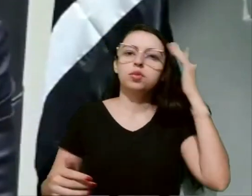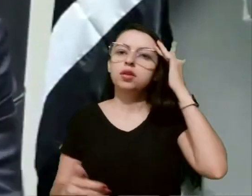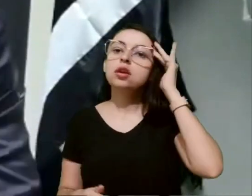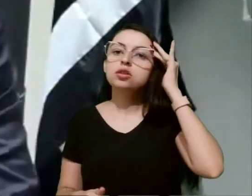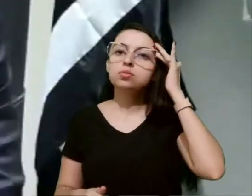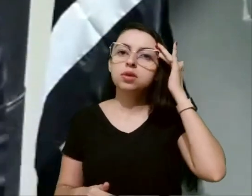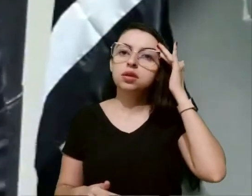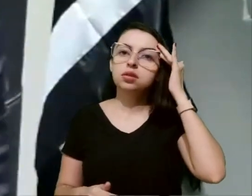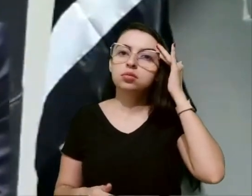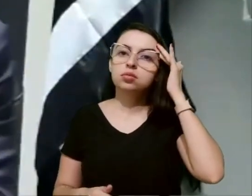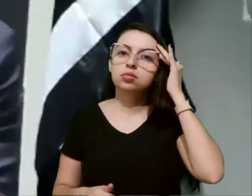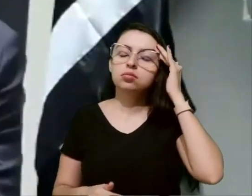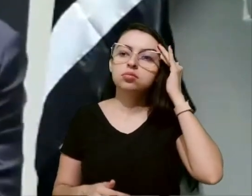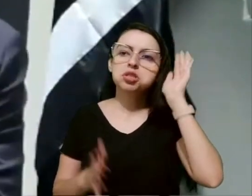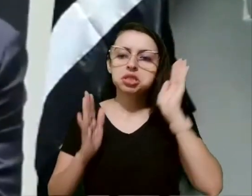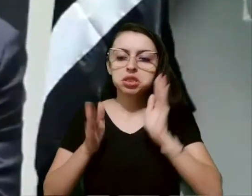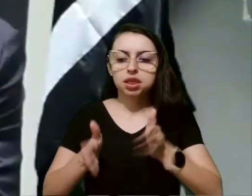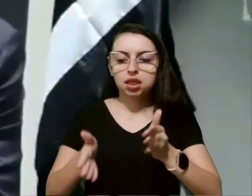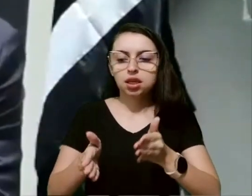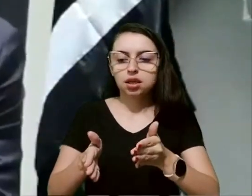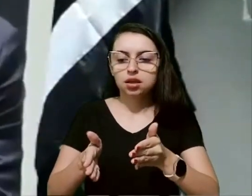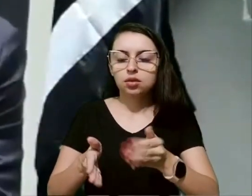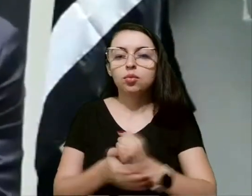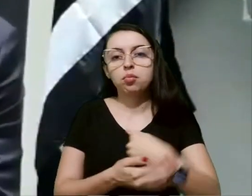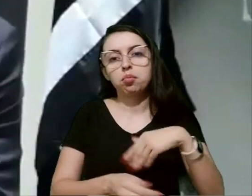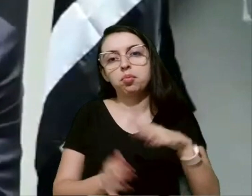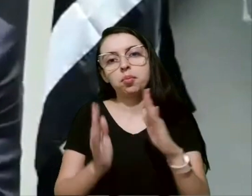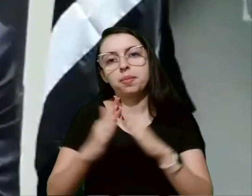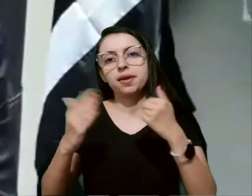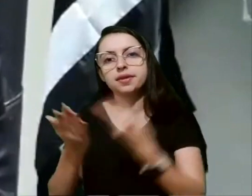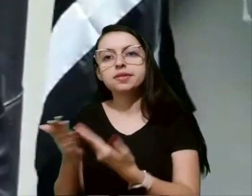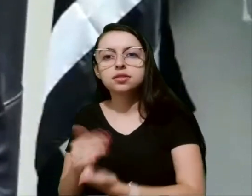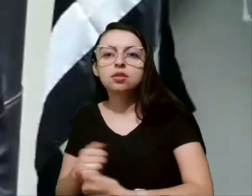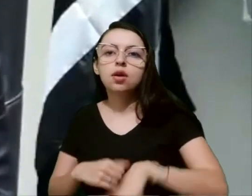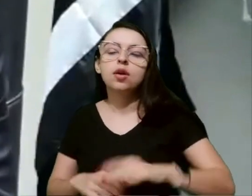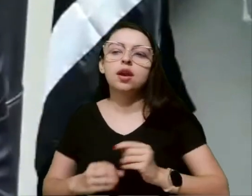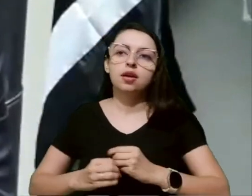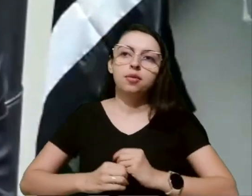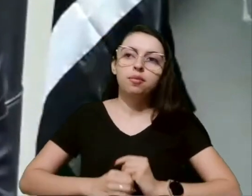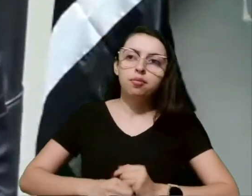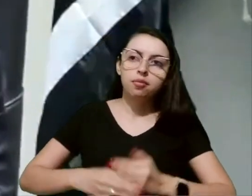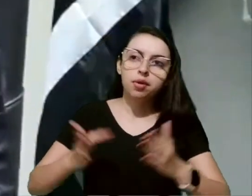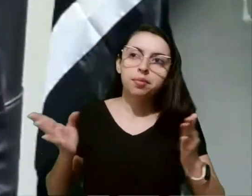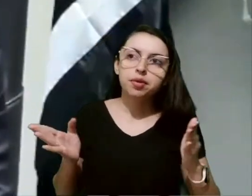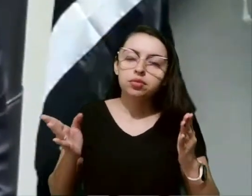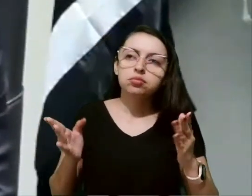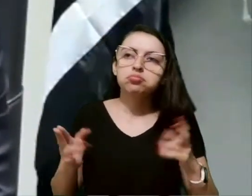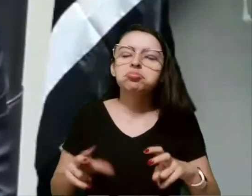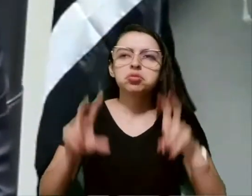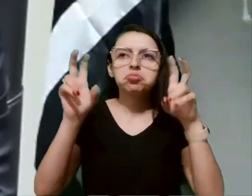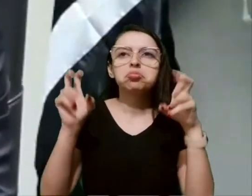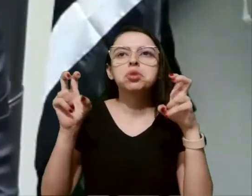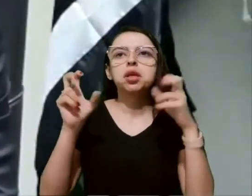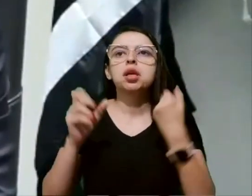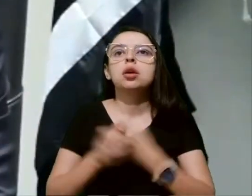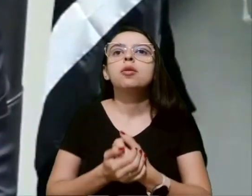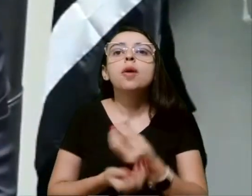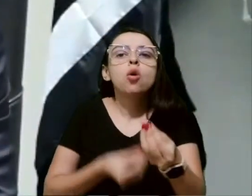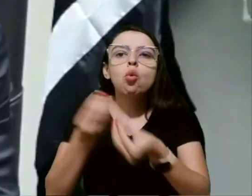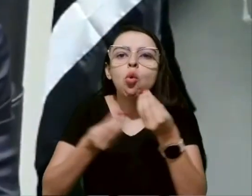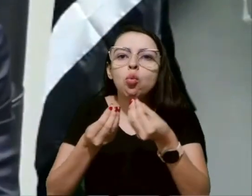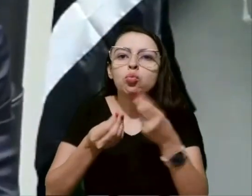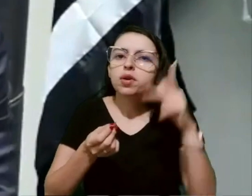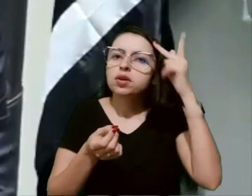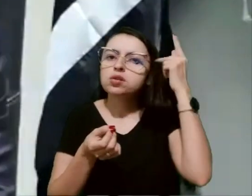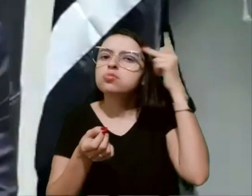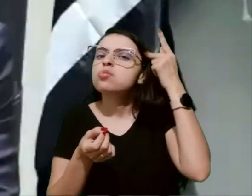Mas seguindo até a orientação da própria escola, eu pensei em fazer uma abertura com uma introdução ao conceito, pouco da história da jurimetria,